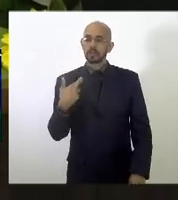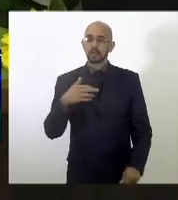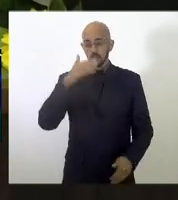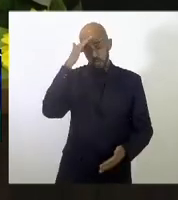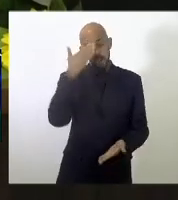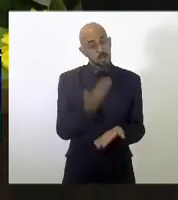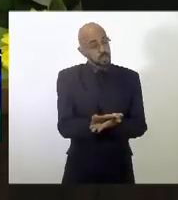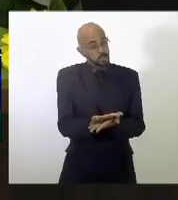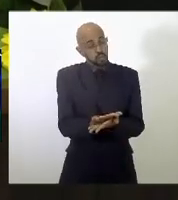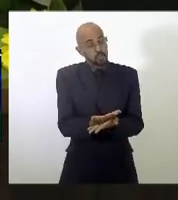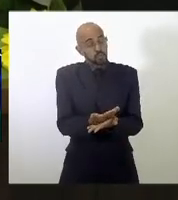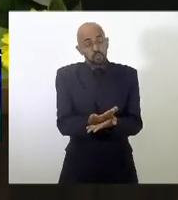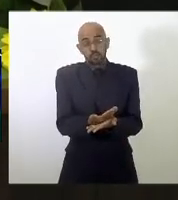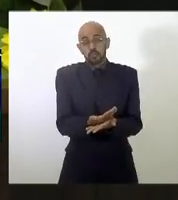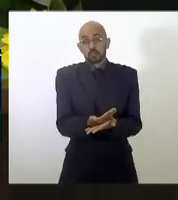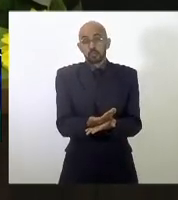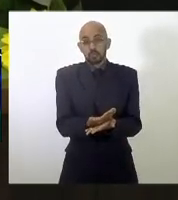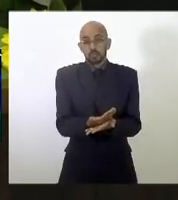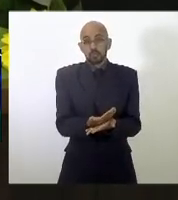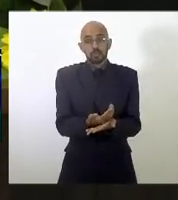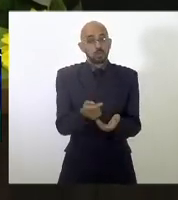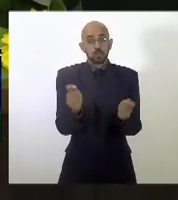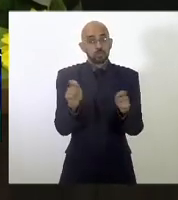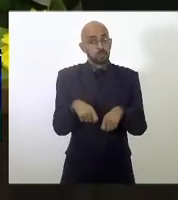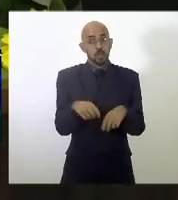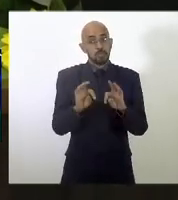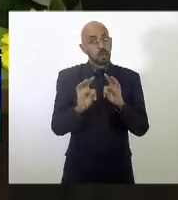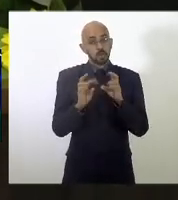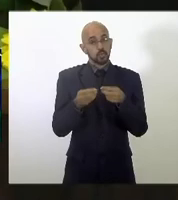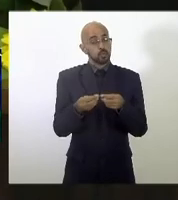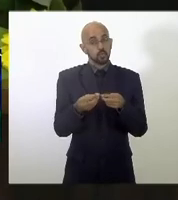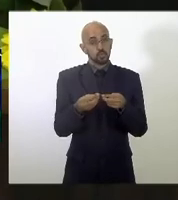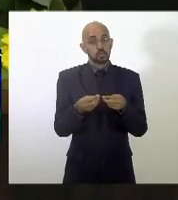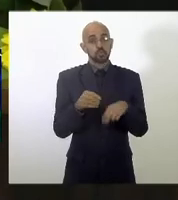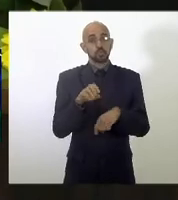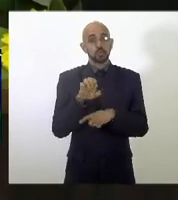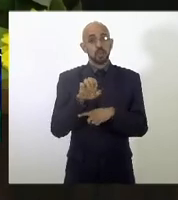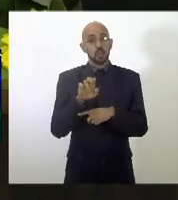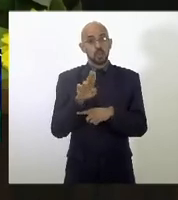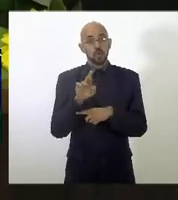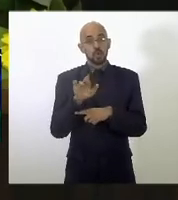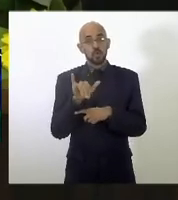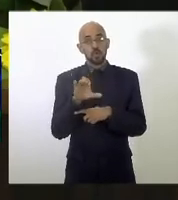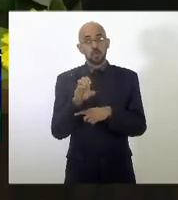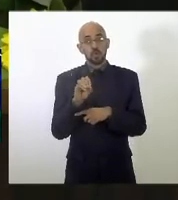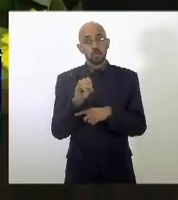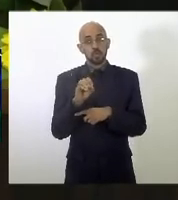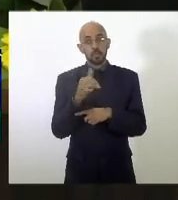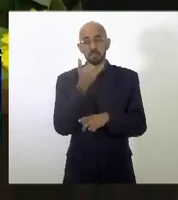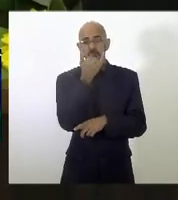que não dê para todos. Deputado Eurico, né?